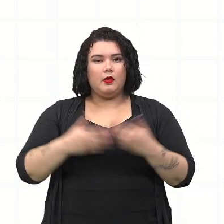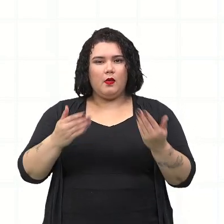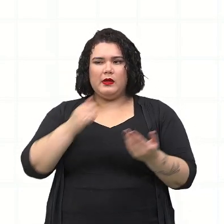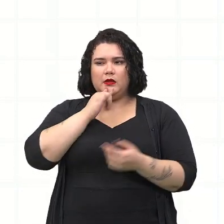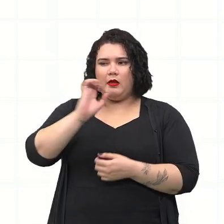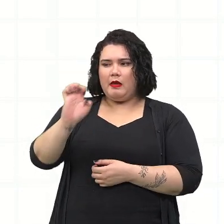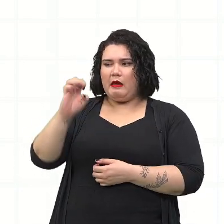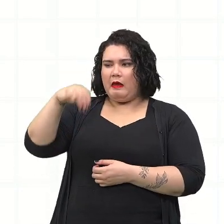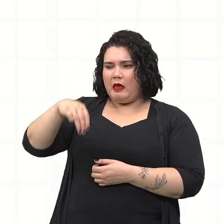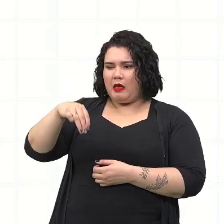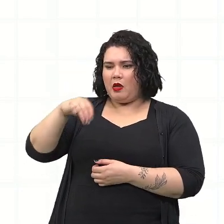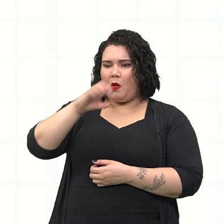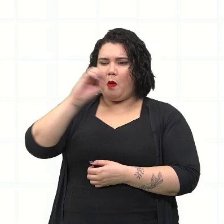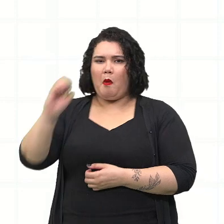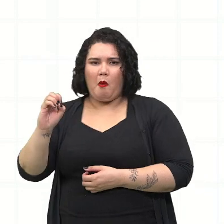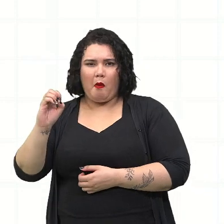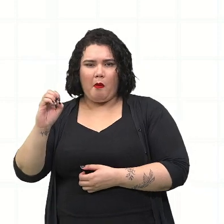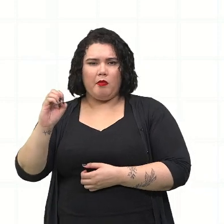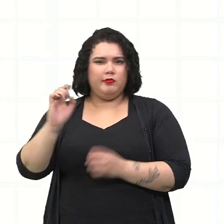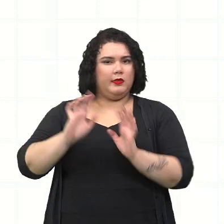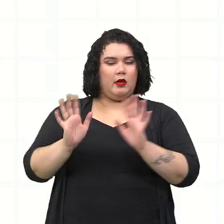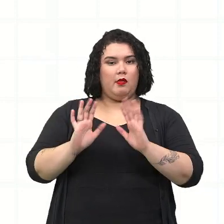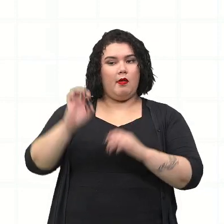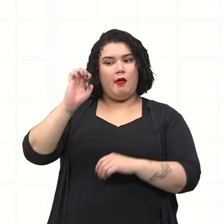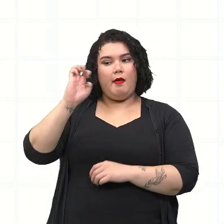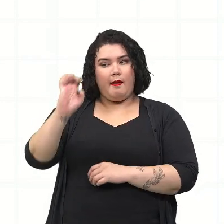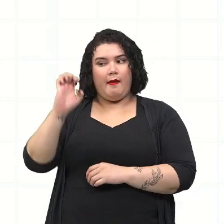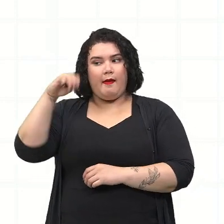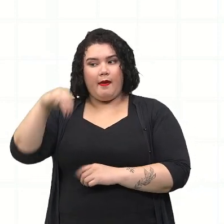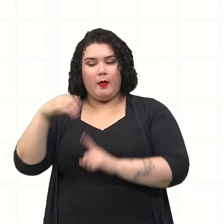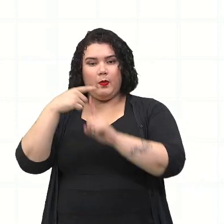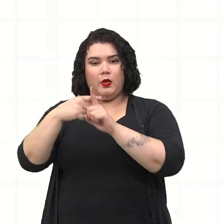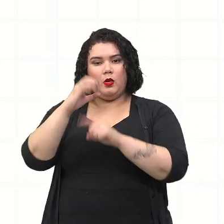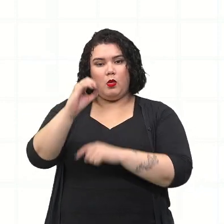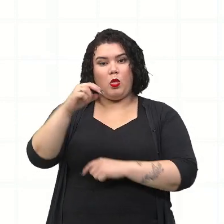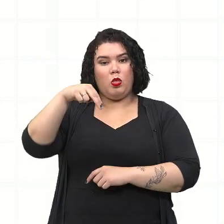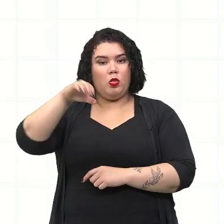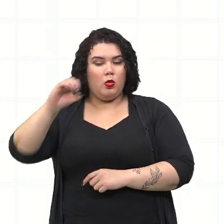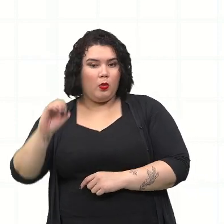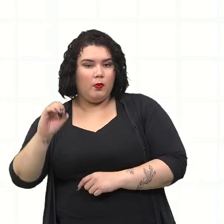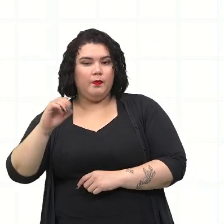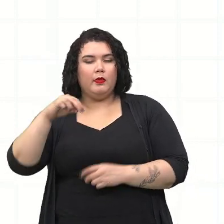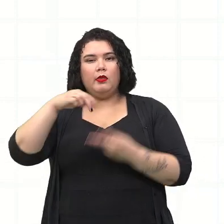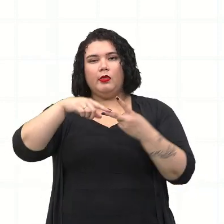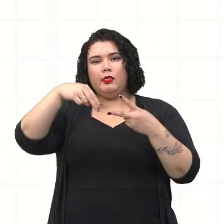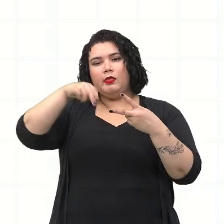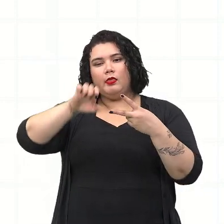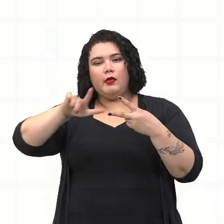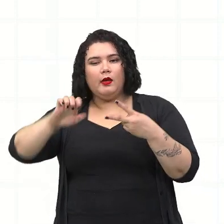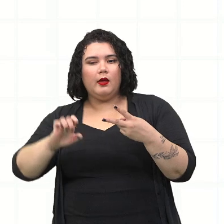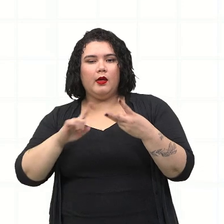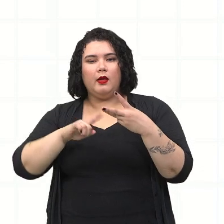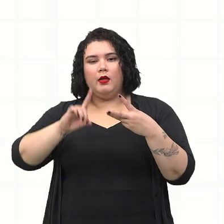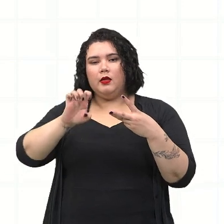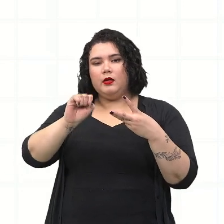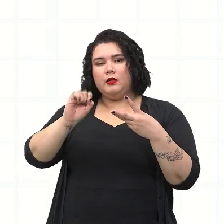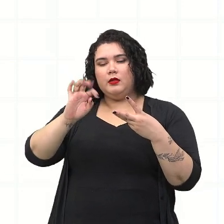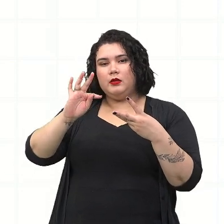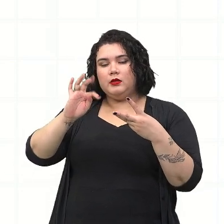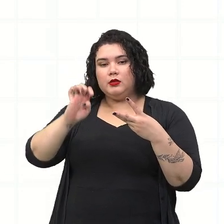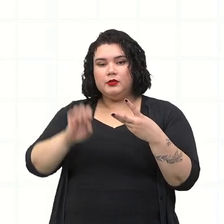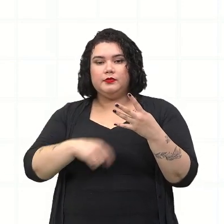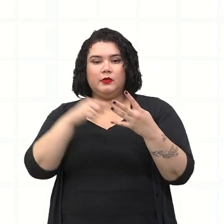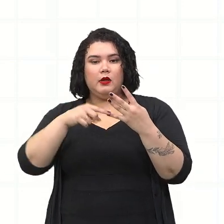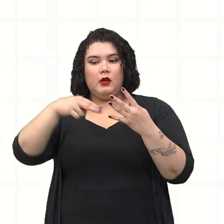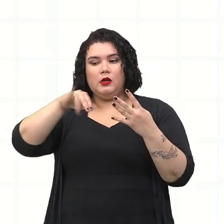pessoas juntam e formam aí o no armário. Em mais ele, nele, em mais este. Neste, em mais isso, nisto,